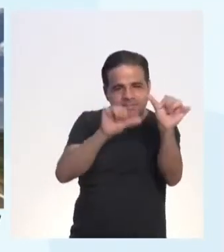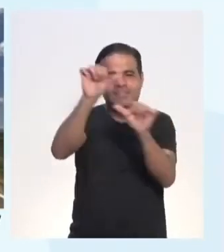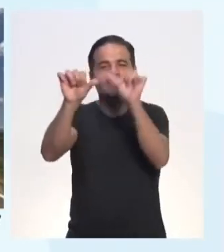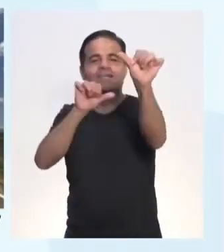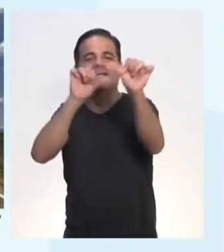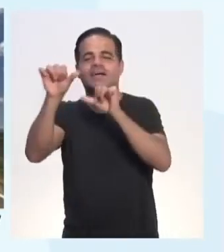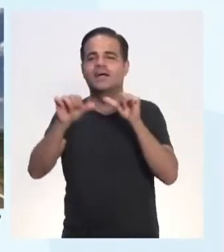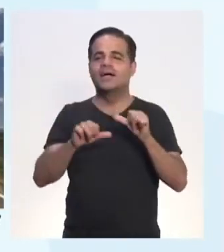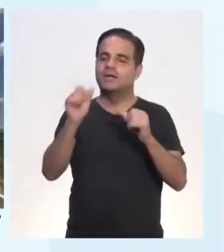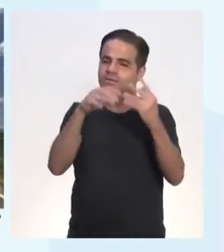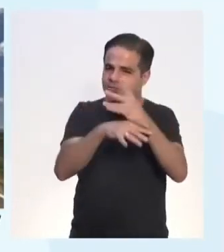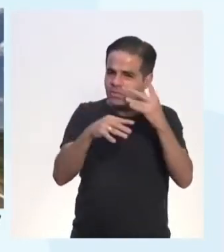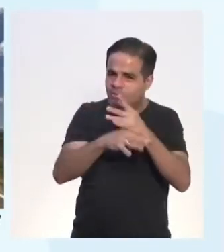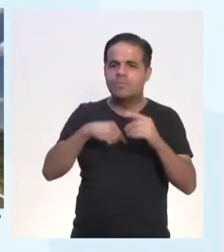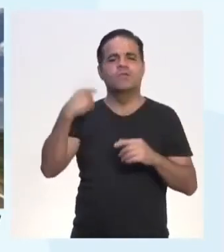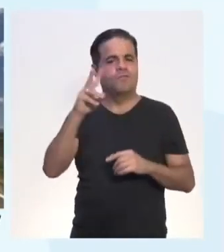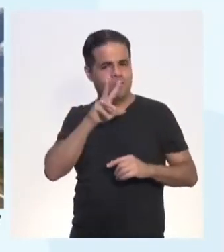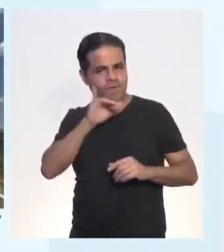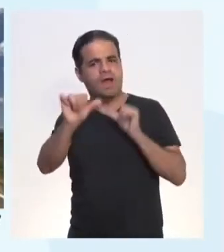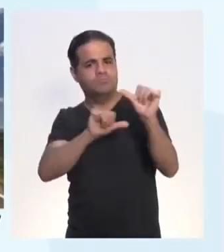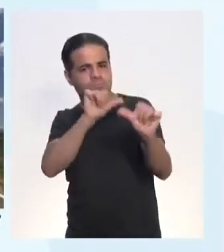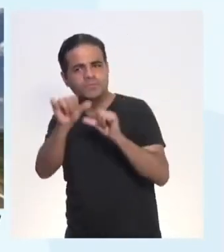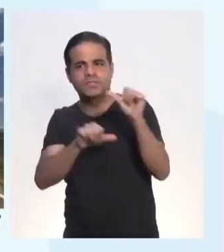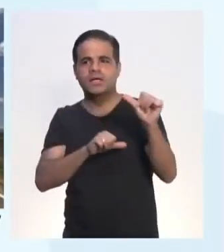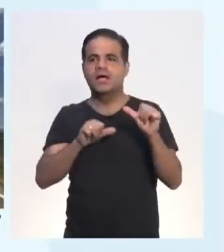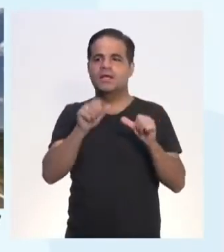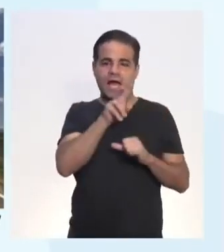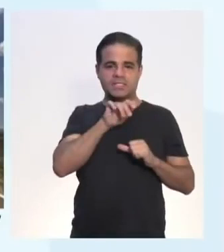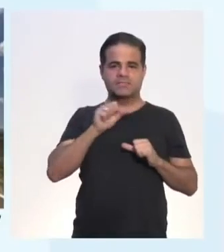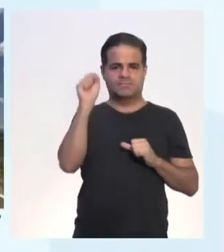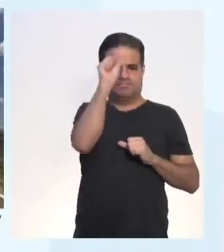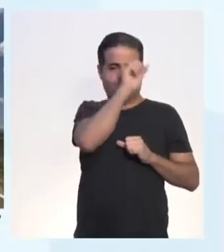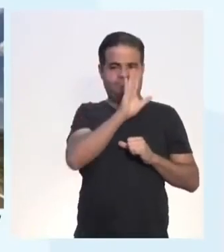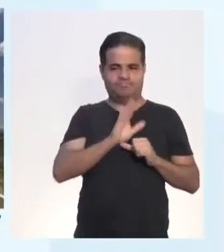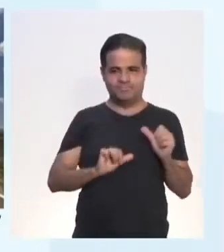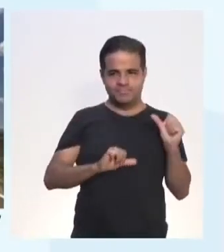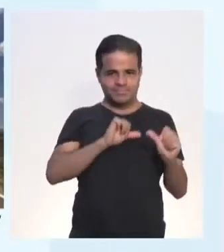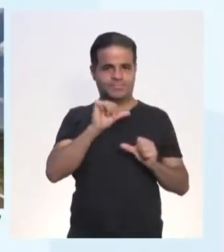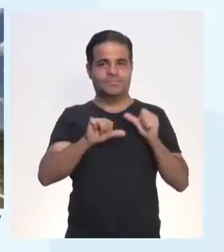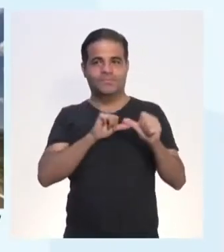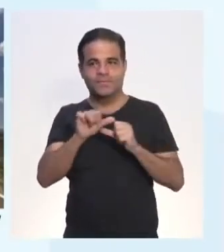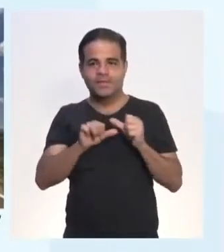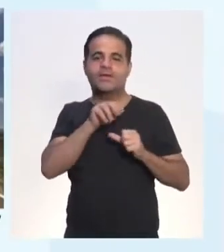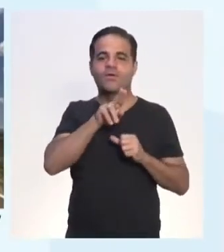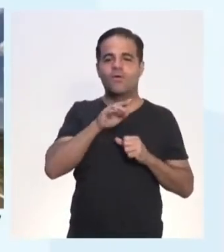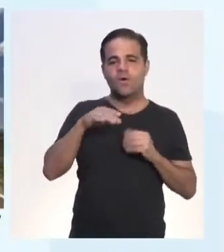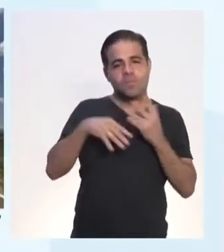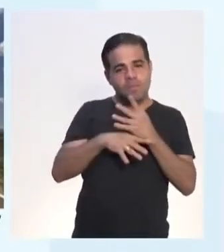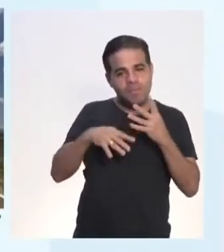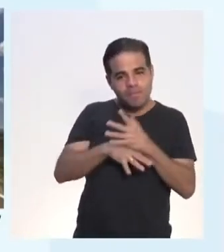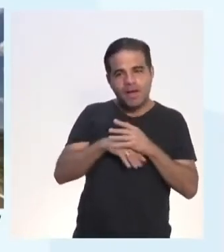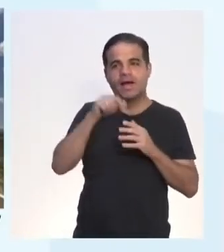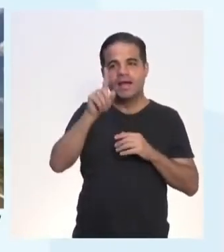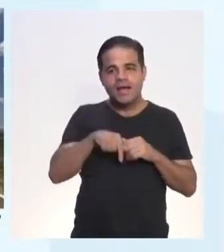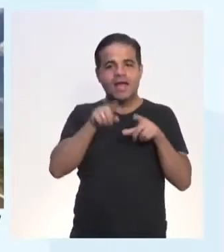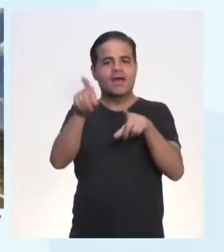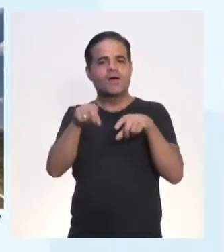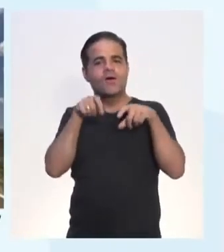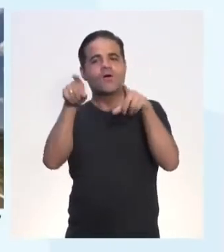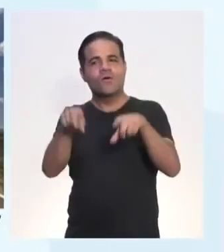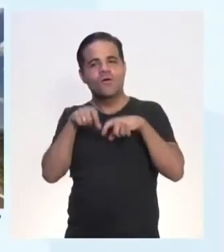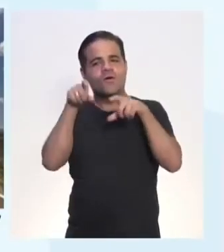modificando, né, a questão urbana muda muito. Tá? As vias no Brasil elas são classificadas basicamente como urbanas e rurais.